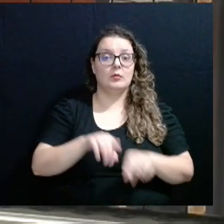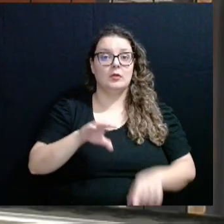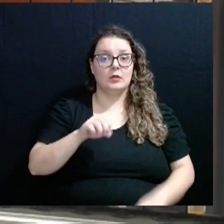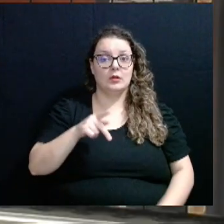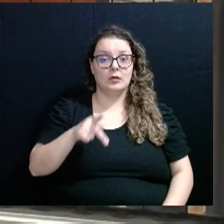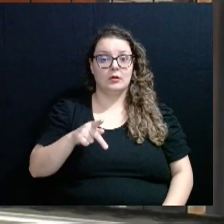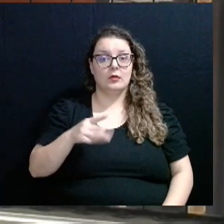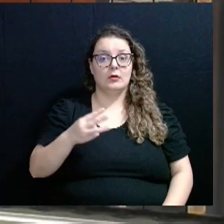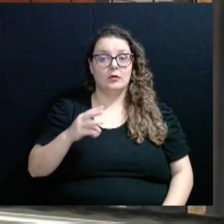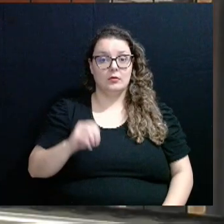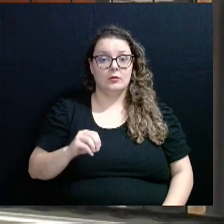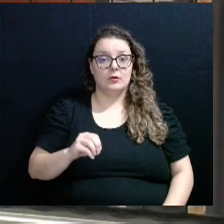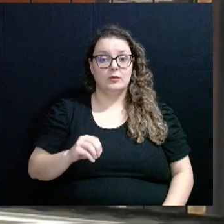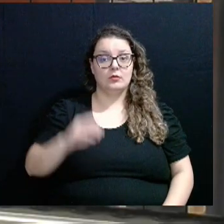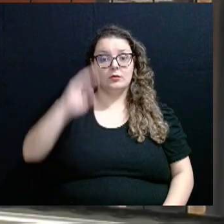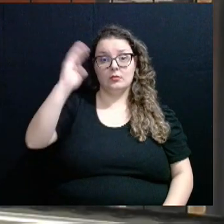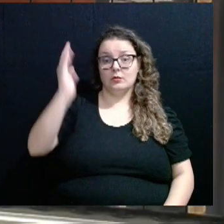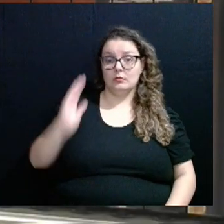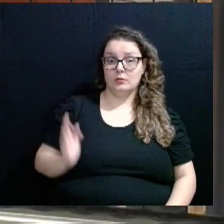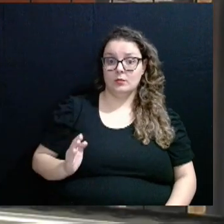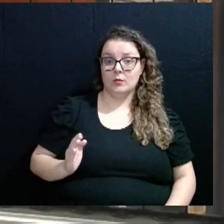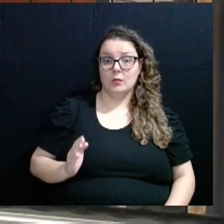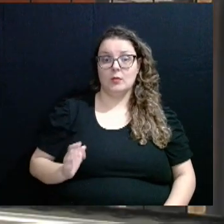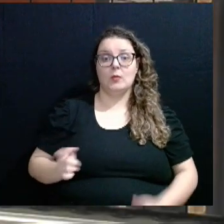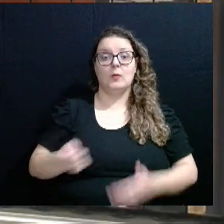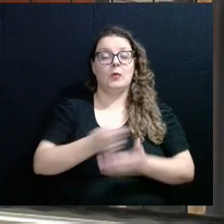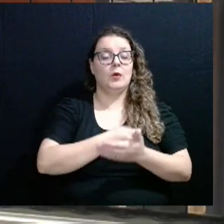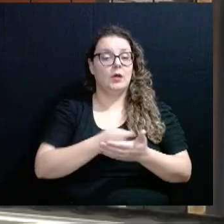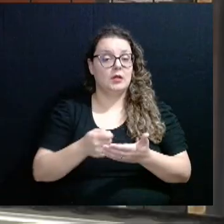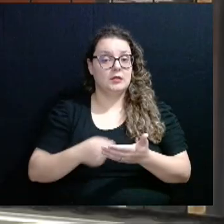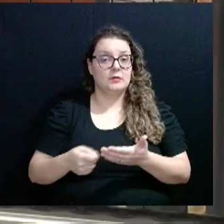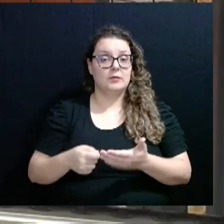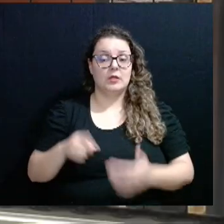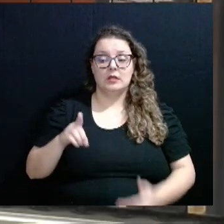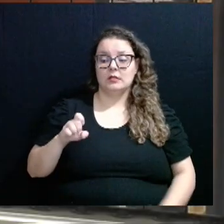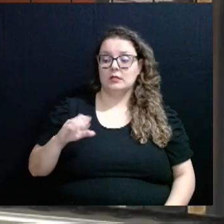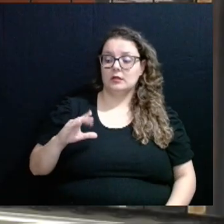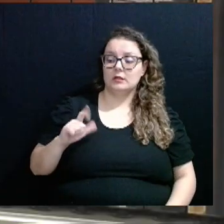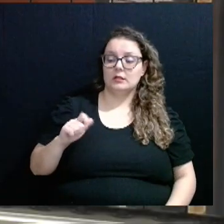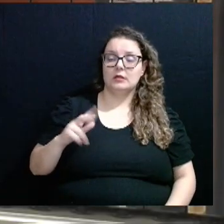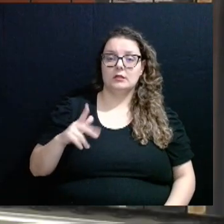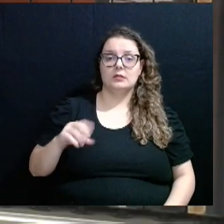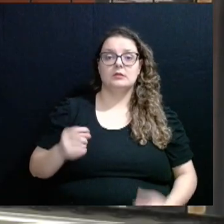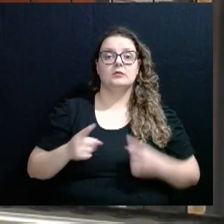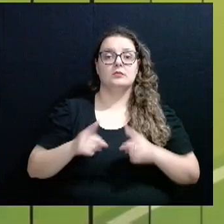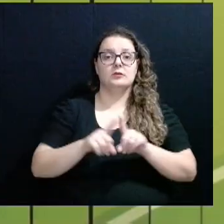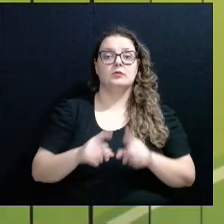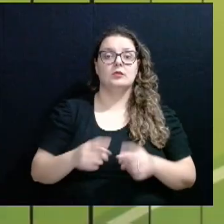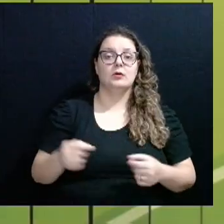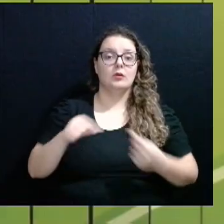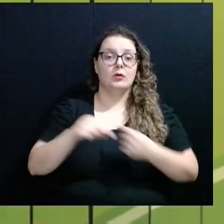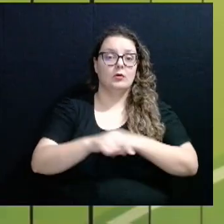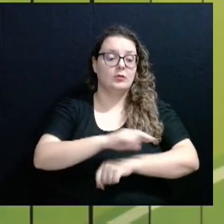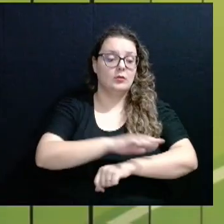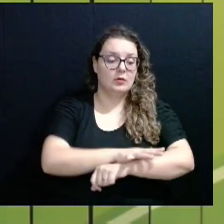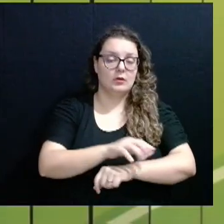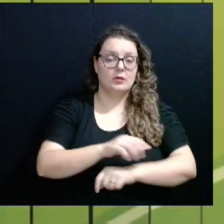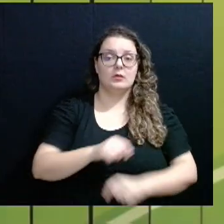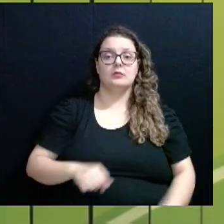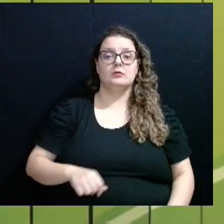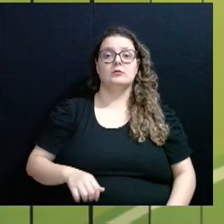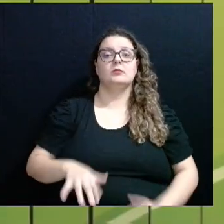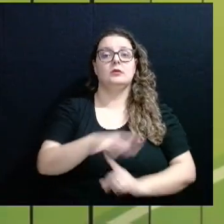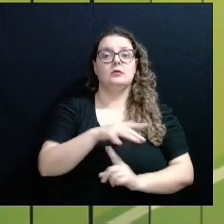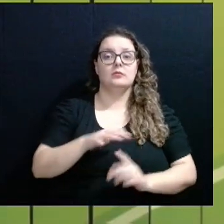o Brasil assinou uma declaração conjunta contra o racismo ambiental, enfatizando a centralidade